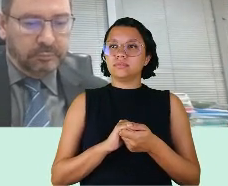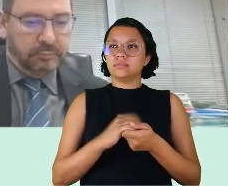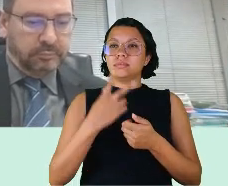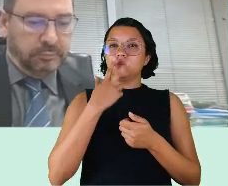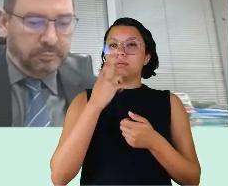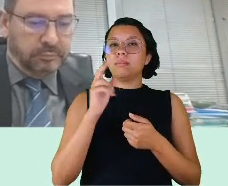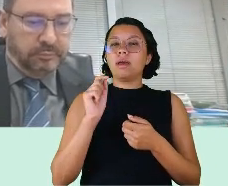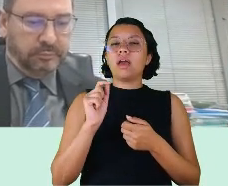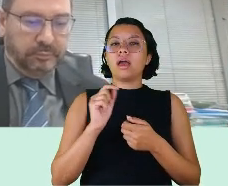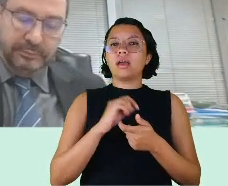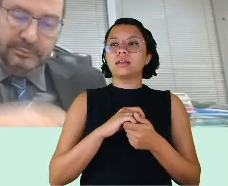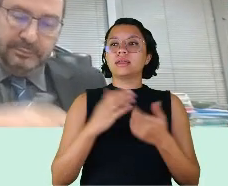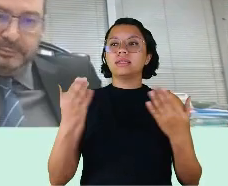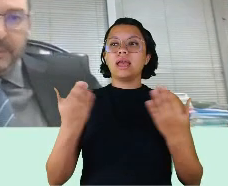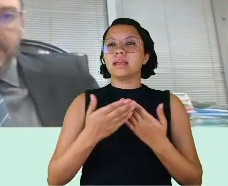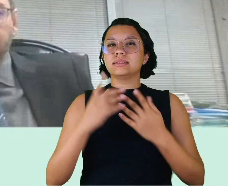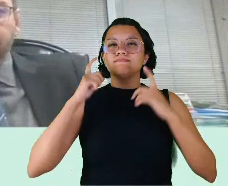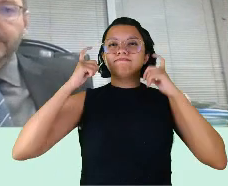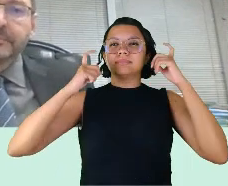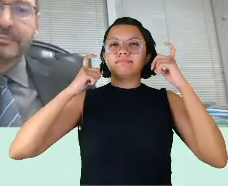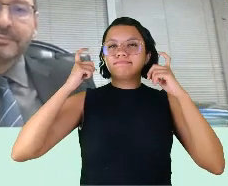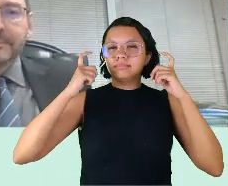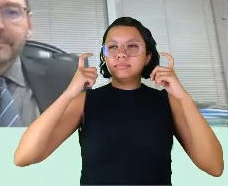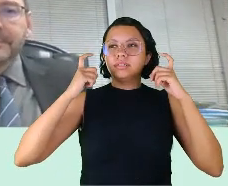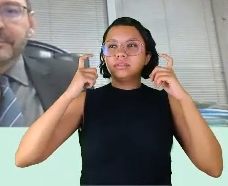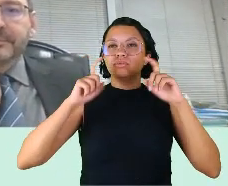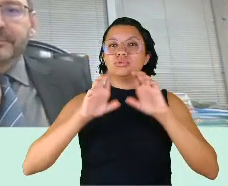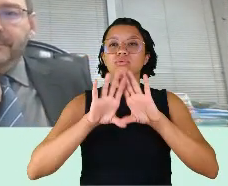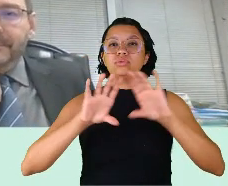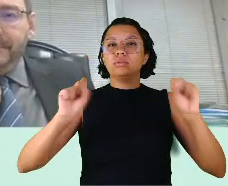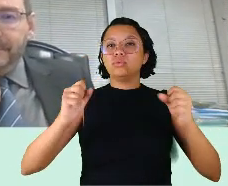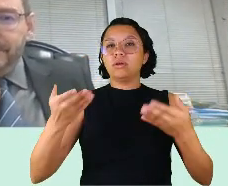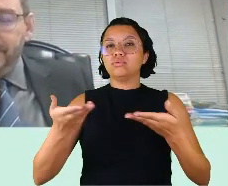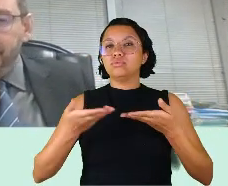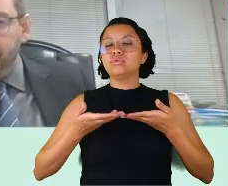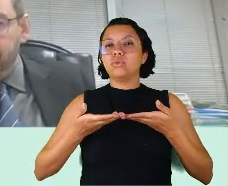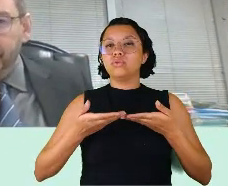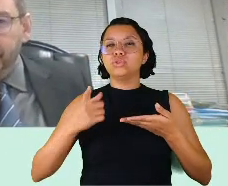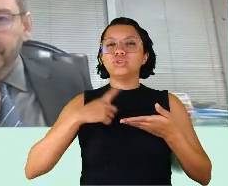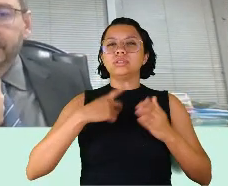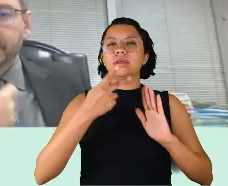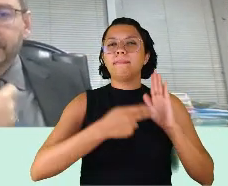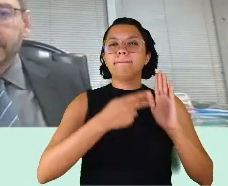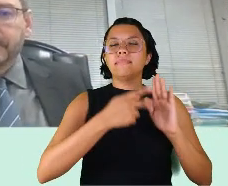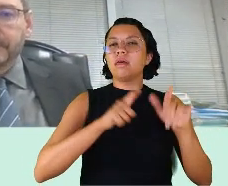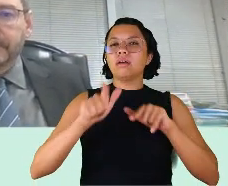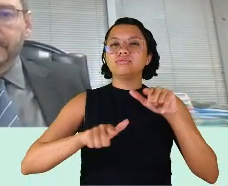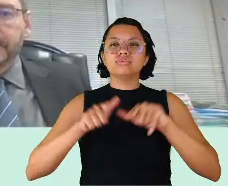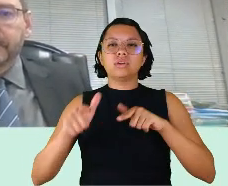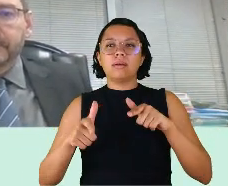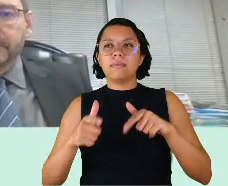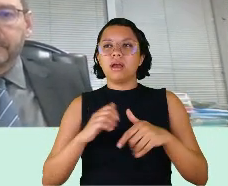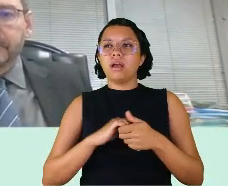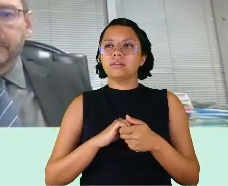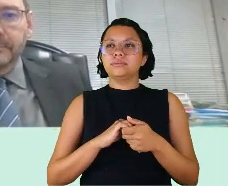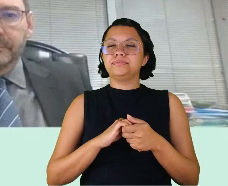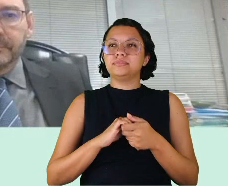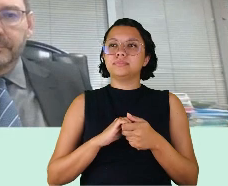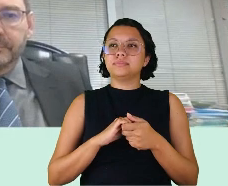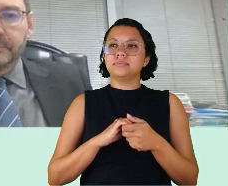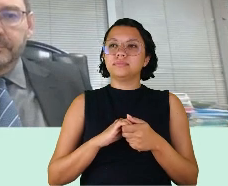E me parece que essa preocupação que o tribunal trouxe de ter um plano de trabalho,